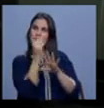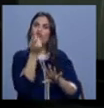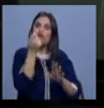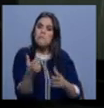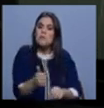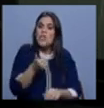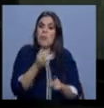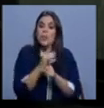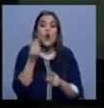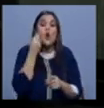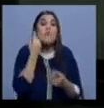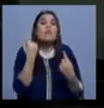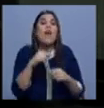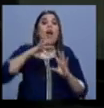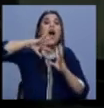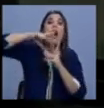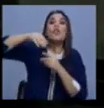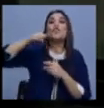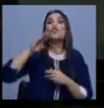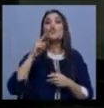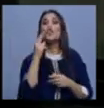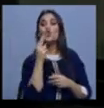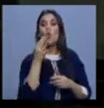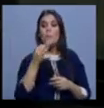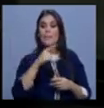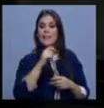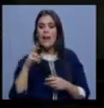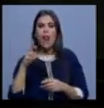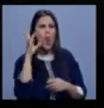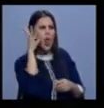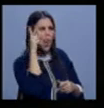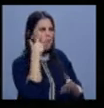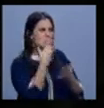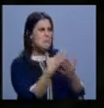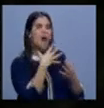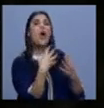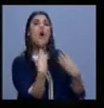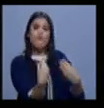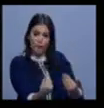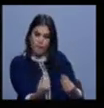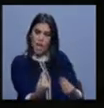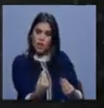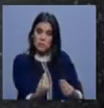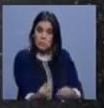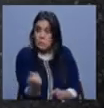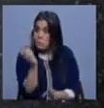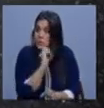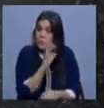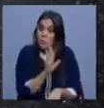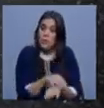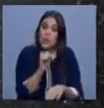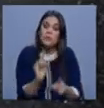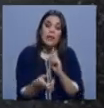como é que nós temos Júpiteres quentes, planetas muito quentes, muito grandes, com uma massa muito pequena, fofinhos. Ou seja, se calhar, é porque há ali uma